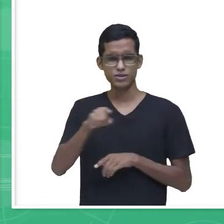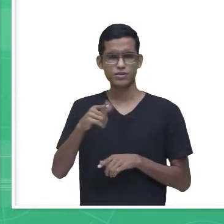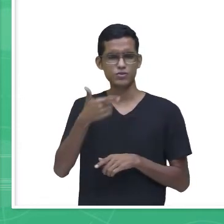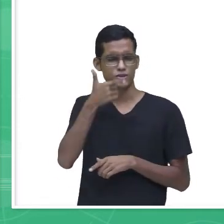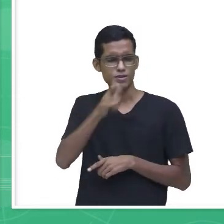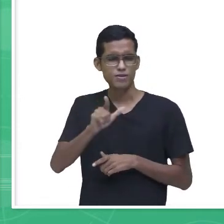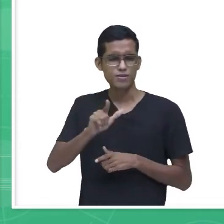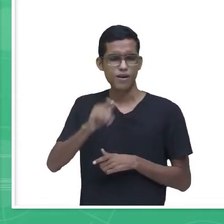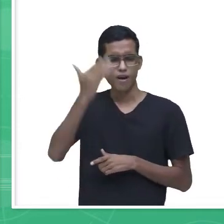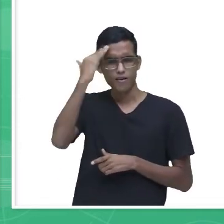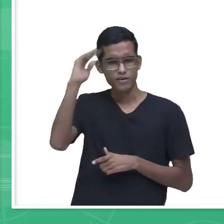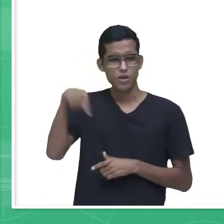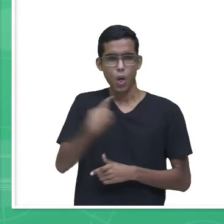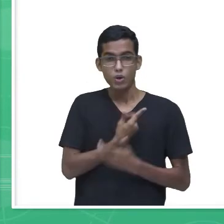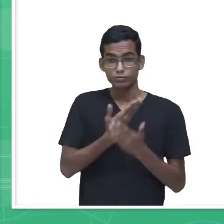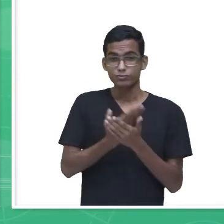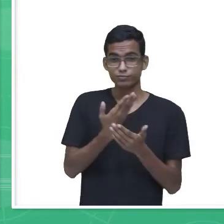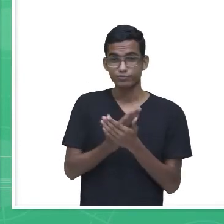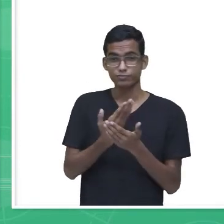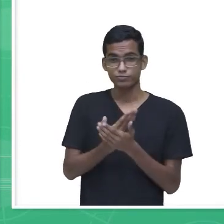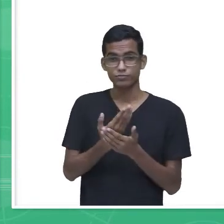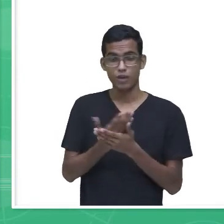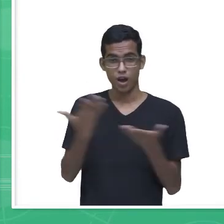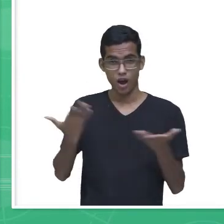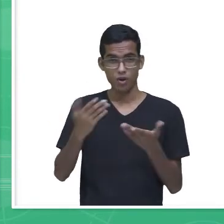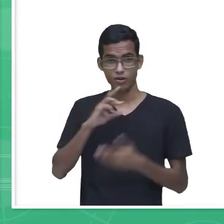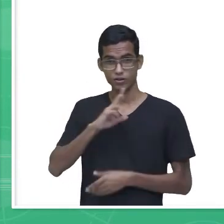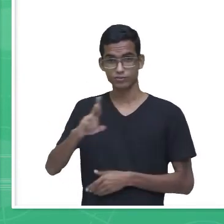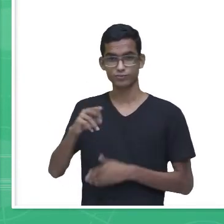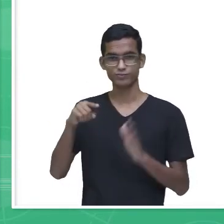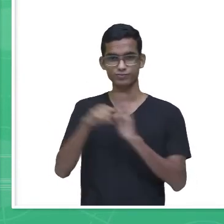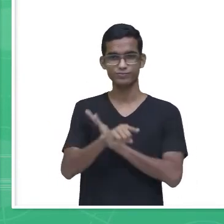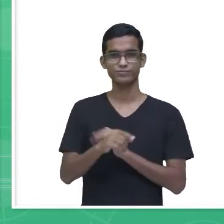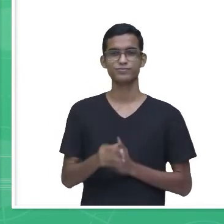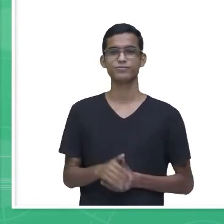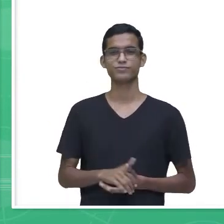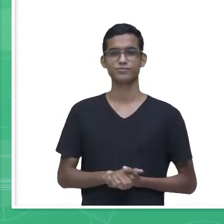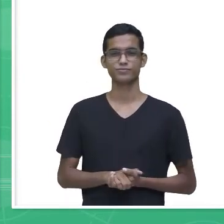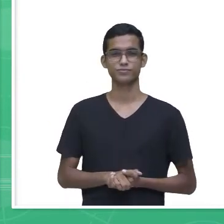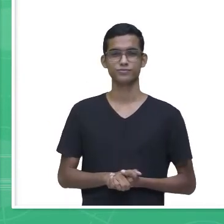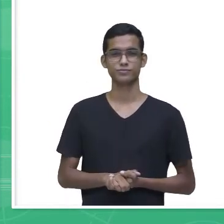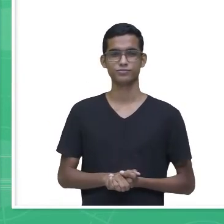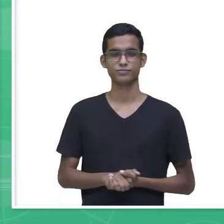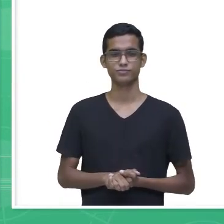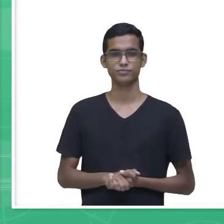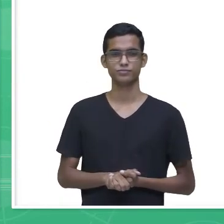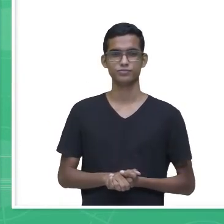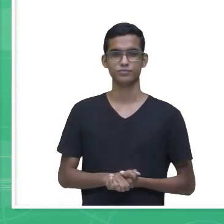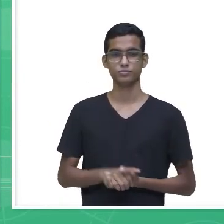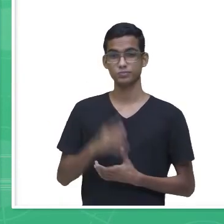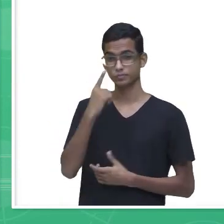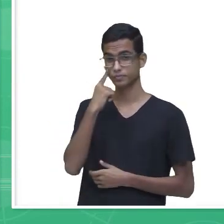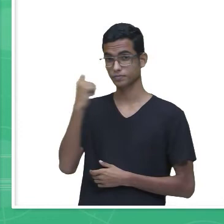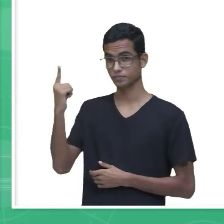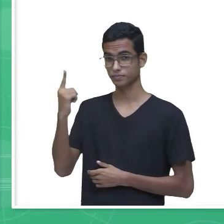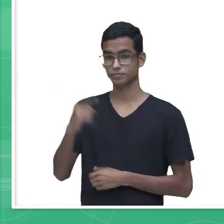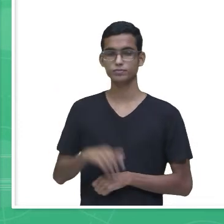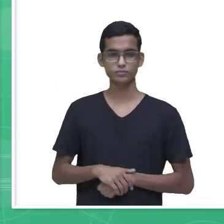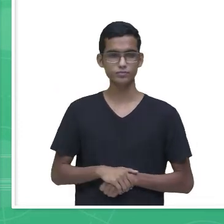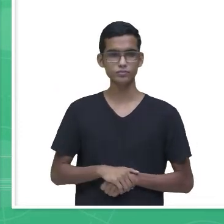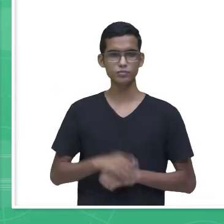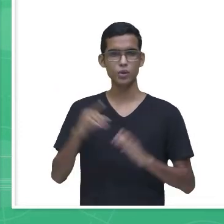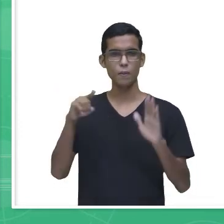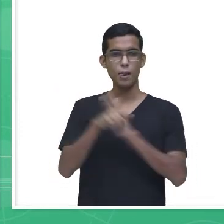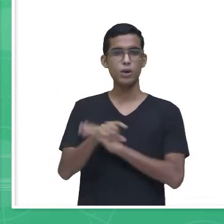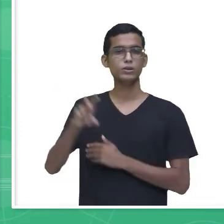aula e agora vamos lá, tentar trabalhar um pouquinho aí, perfeito? Vamos lá comigo agora? Muito bem. A questão número